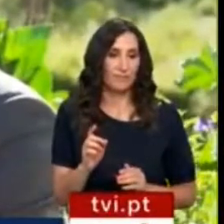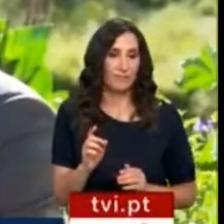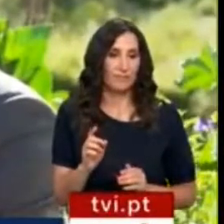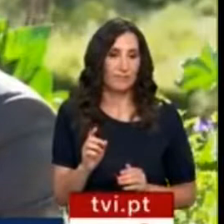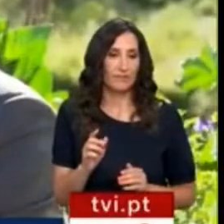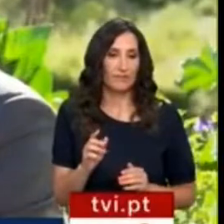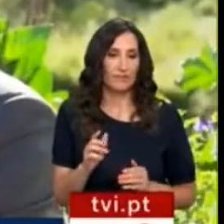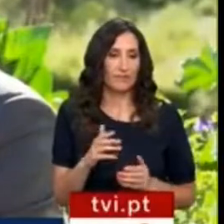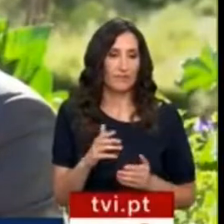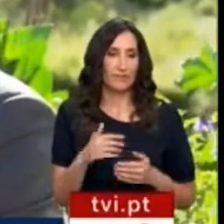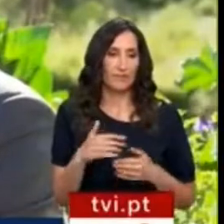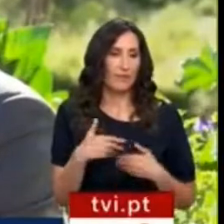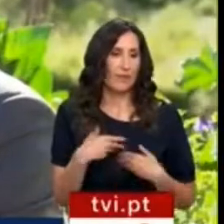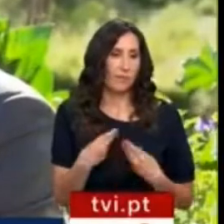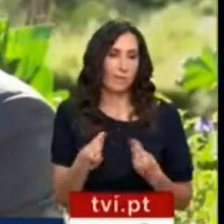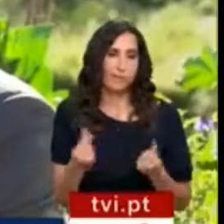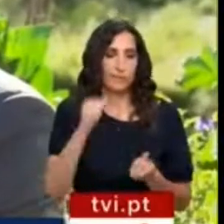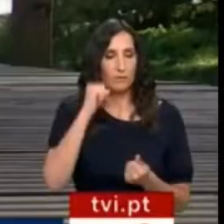que não se ultrapassa ainda.